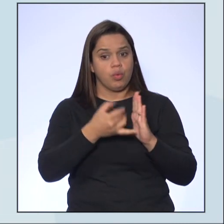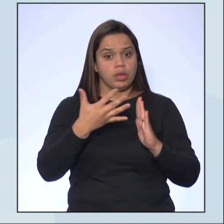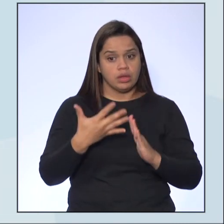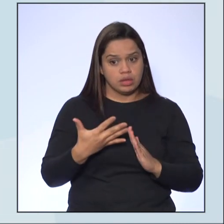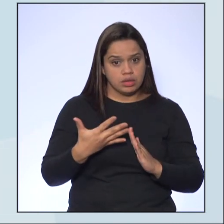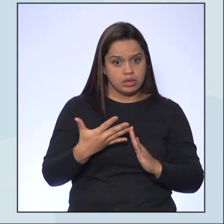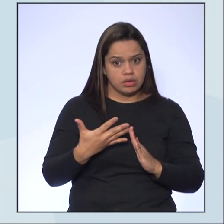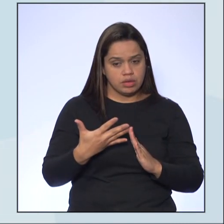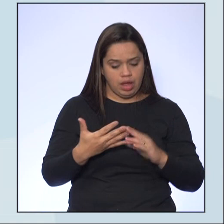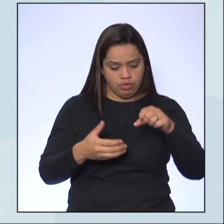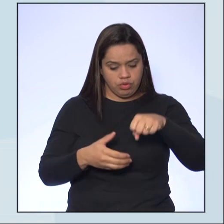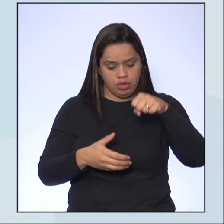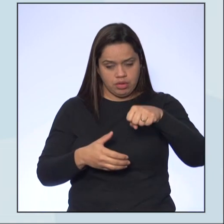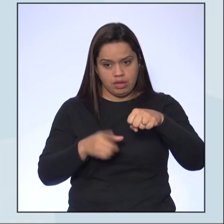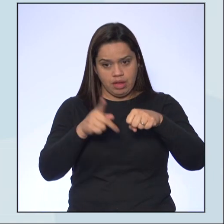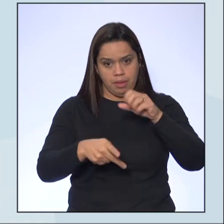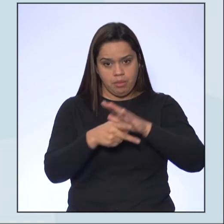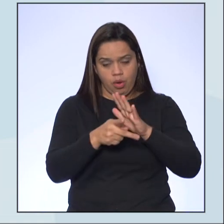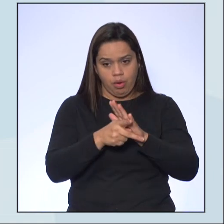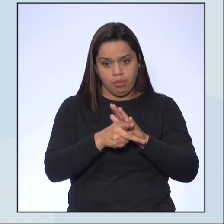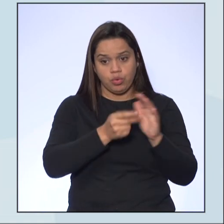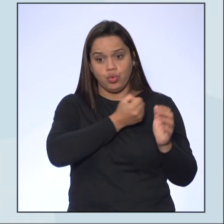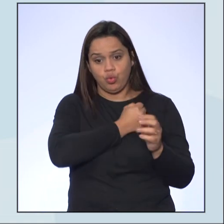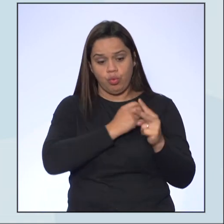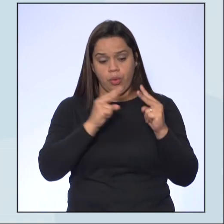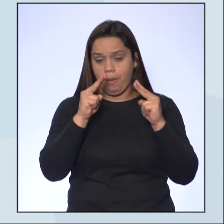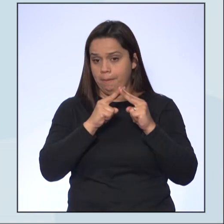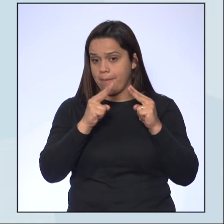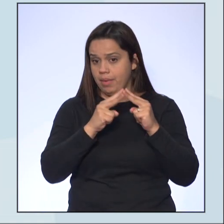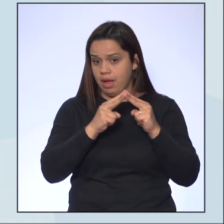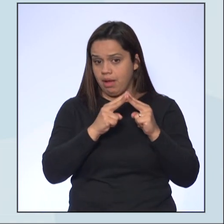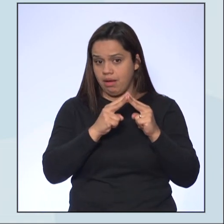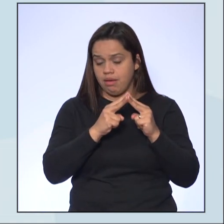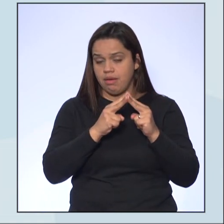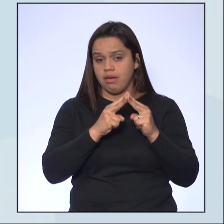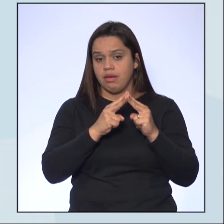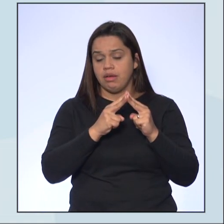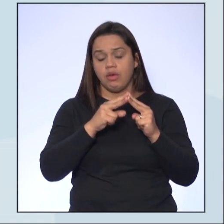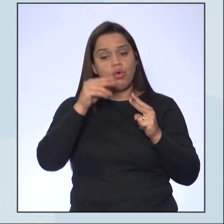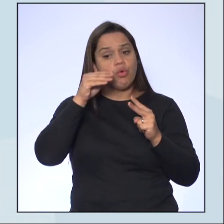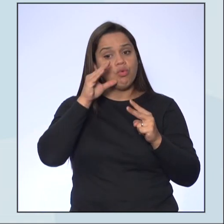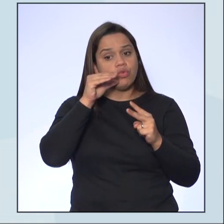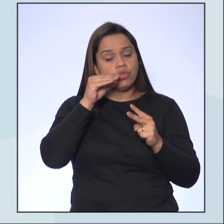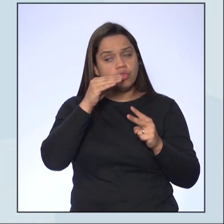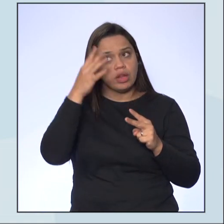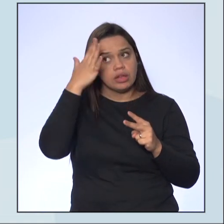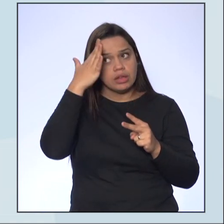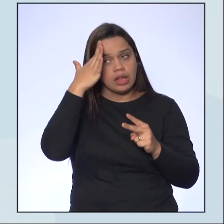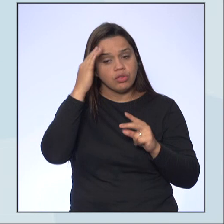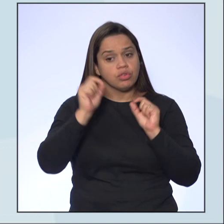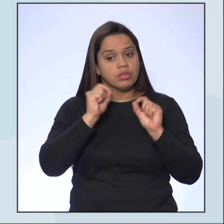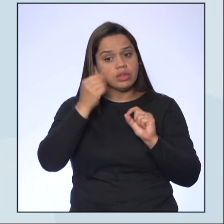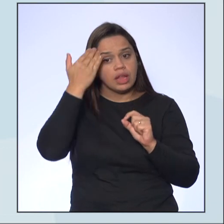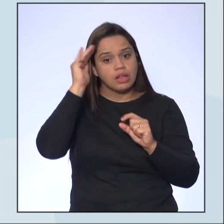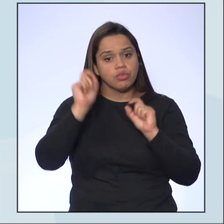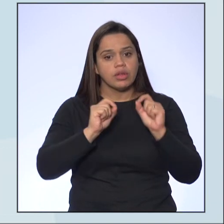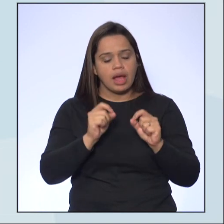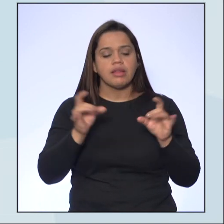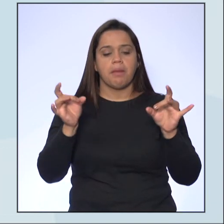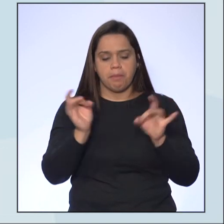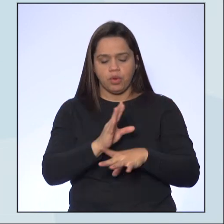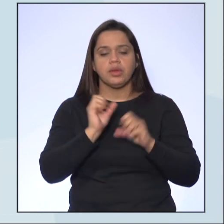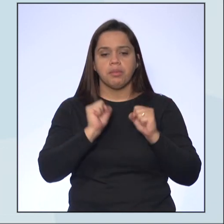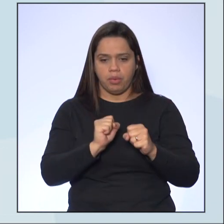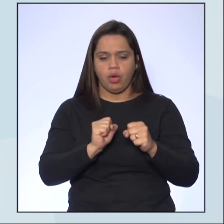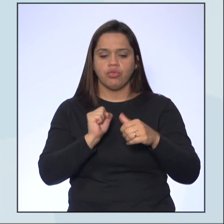número par, o funcionário conclui que os bombons, né, no caso a quantidade total, está pronta para serem